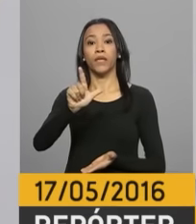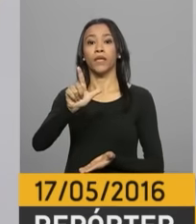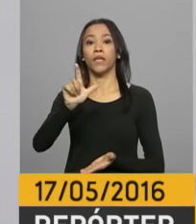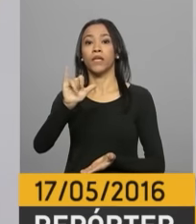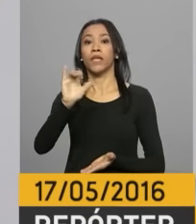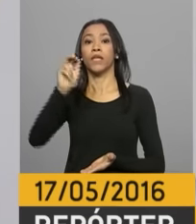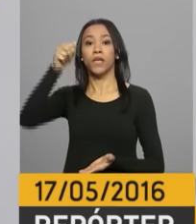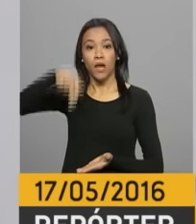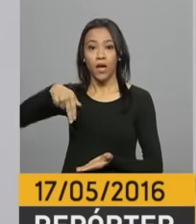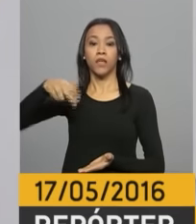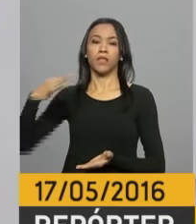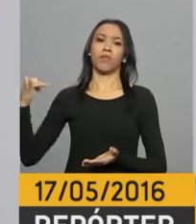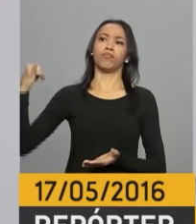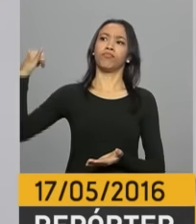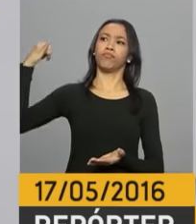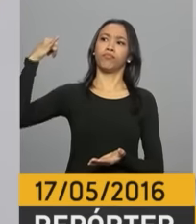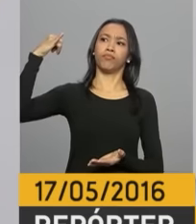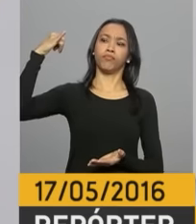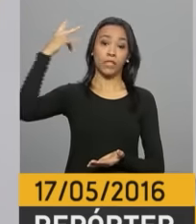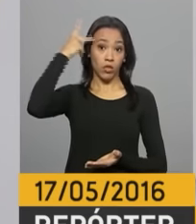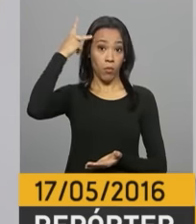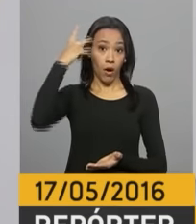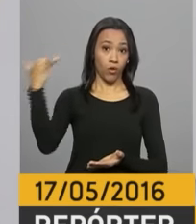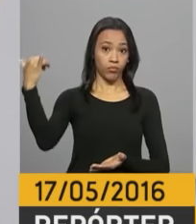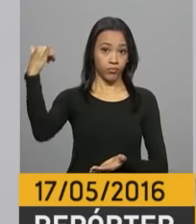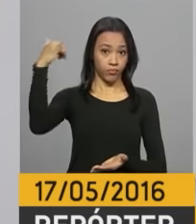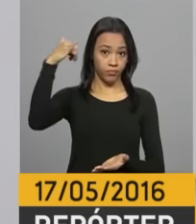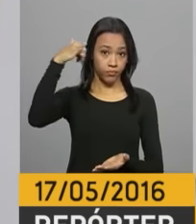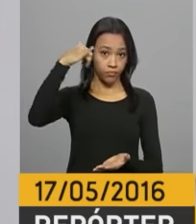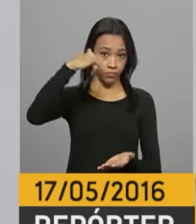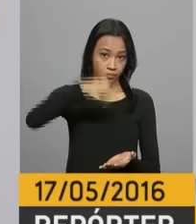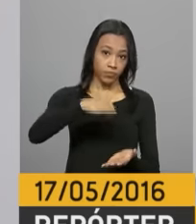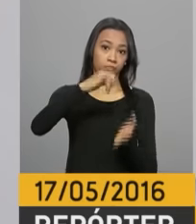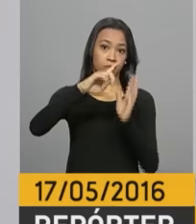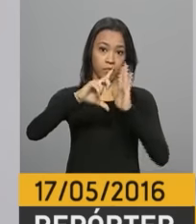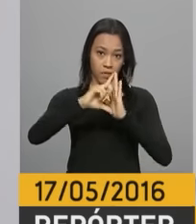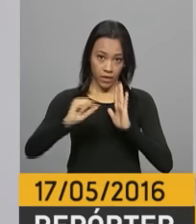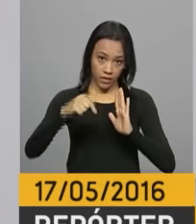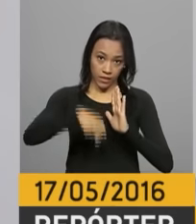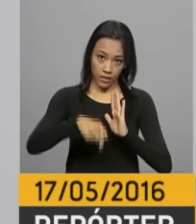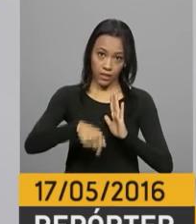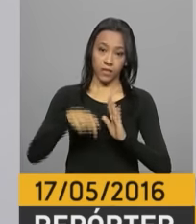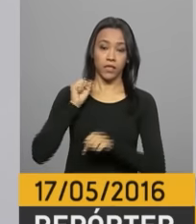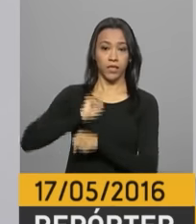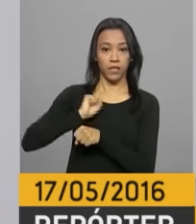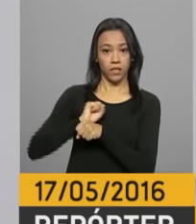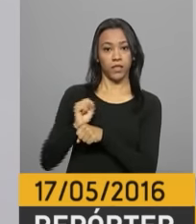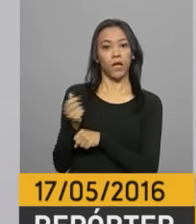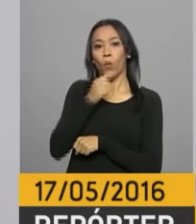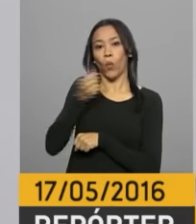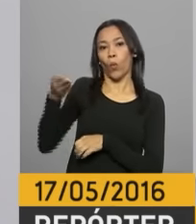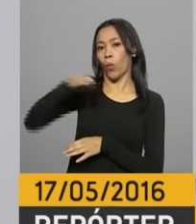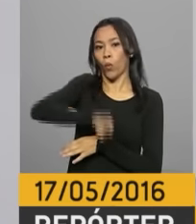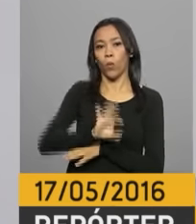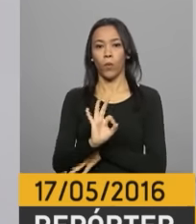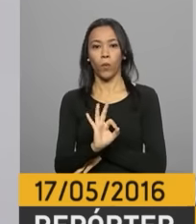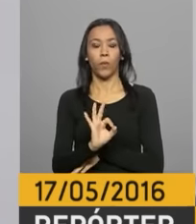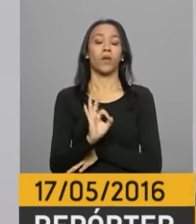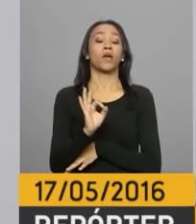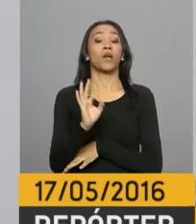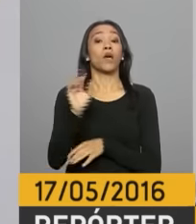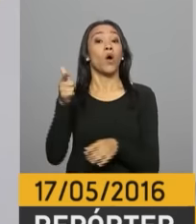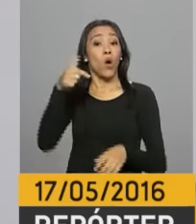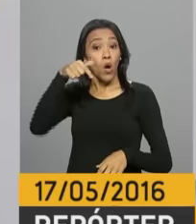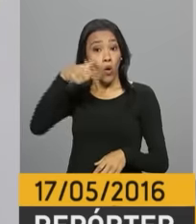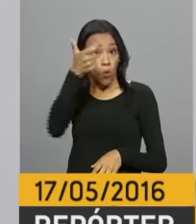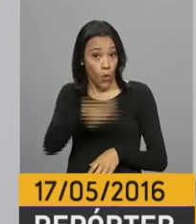para Brasília, né, de São Paulo, e o Marcelo, eu tenho tido contatos intensos com